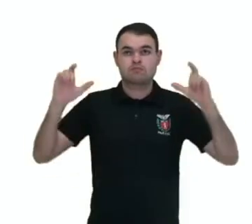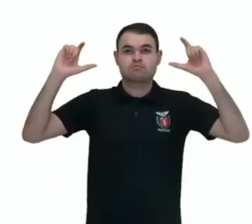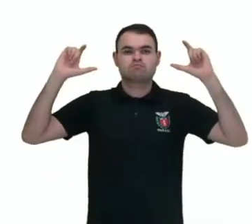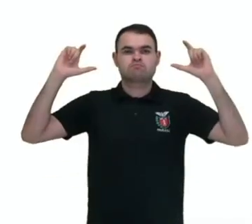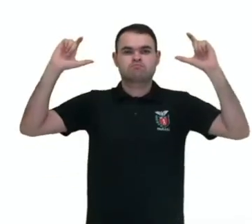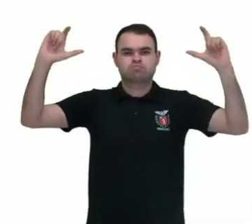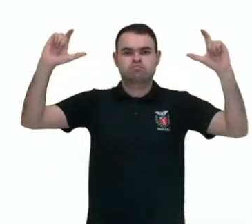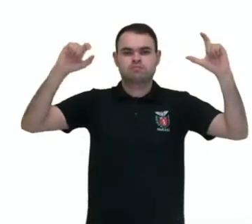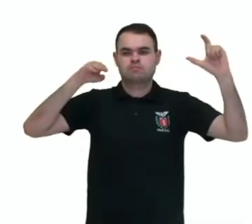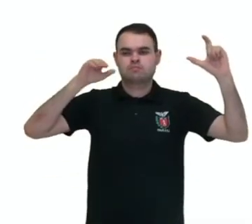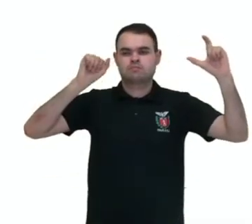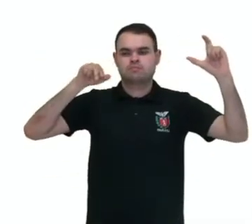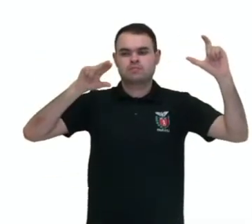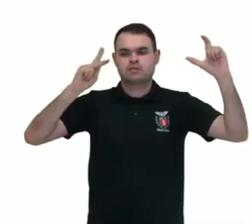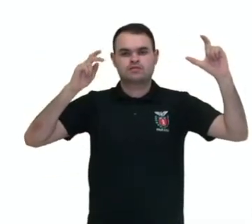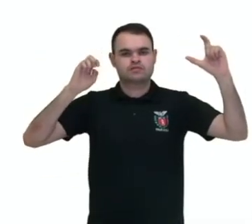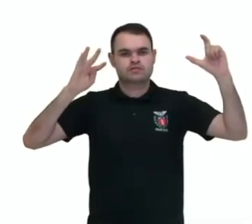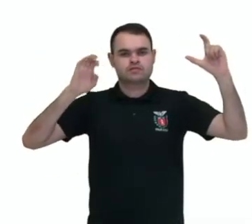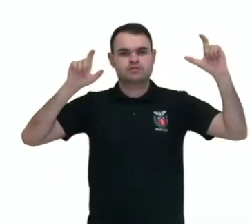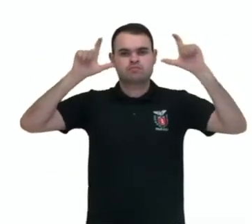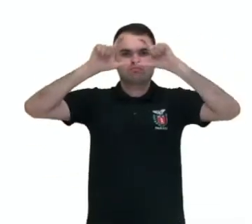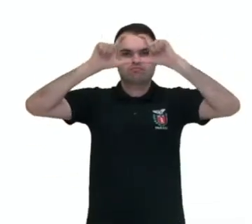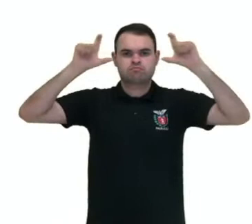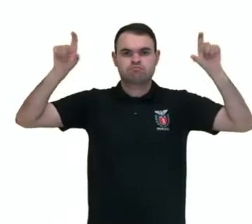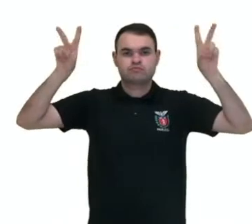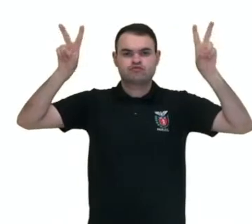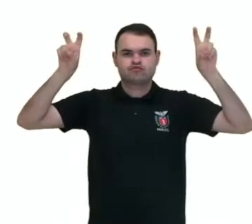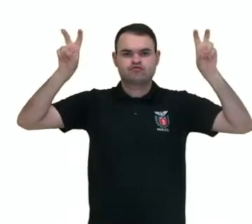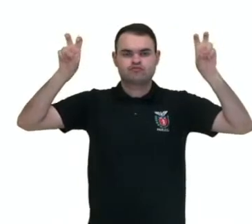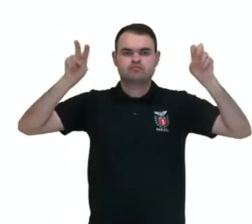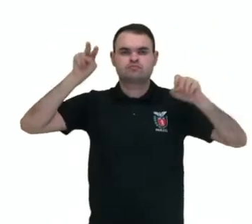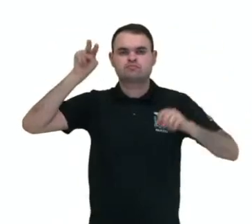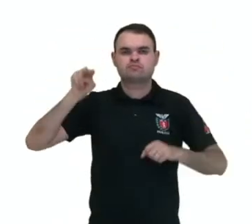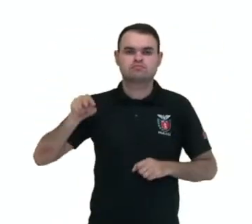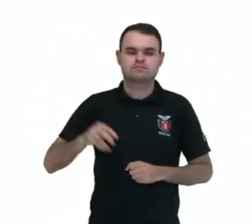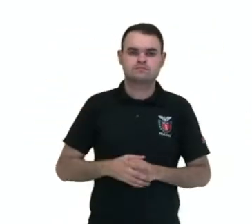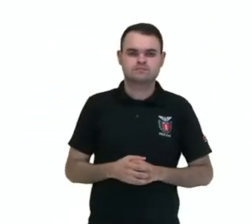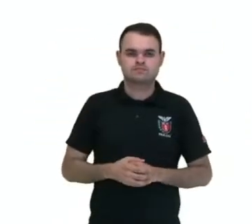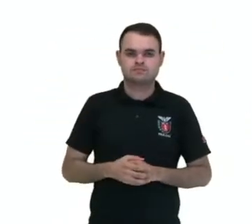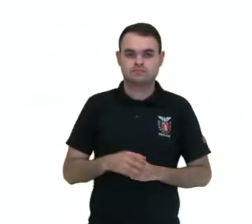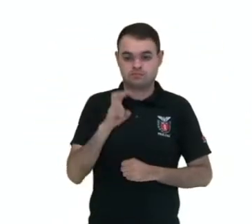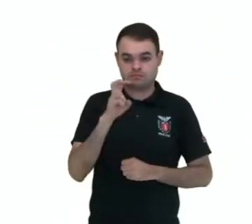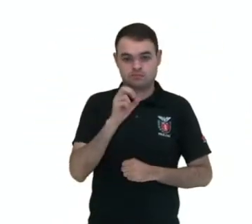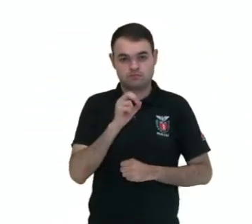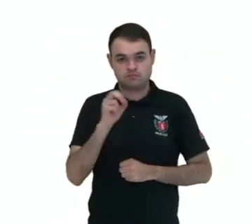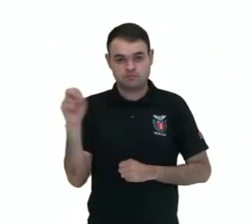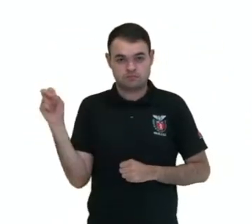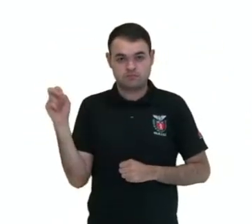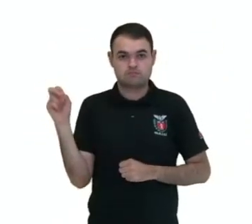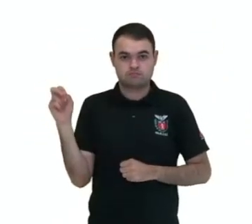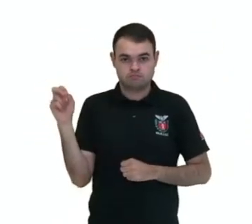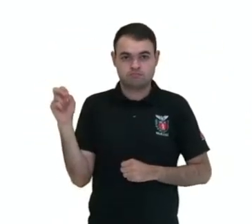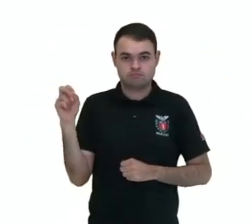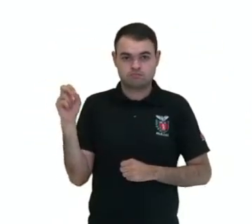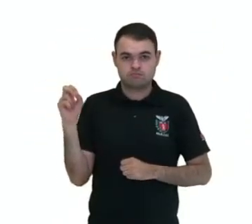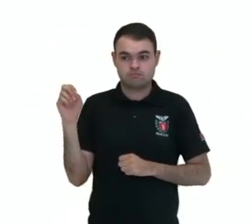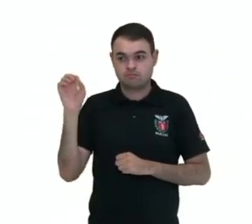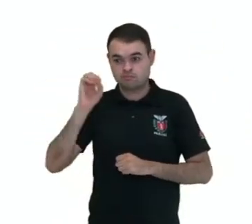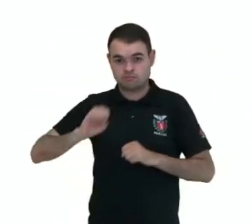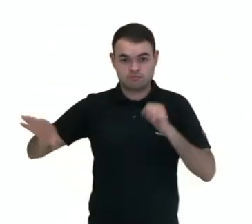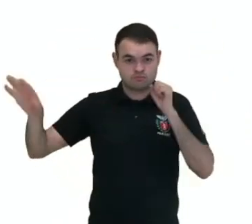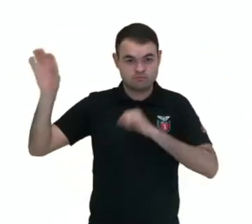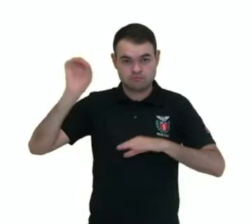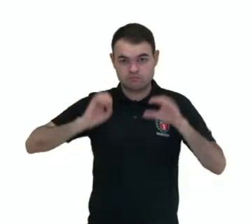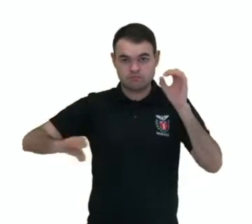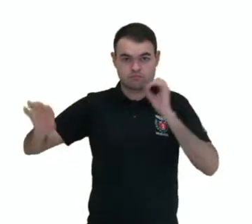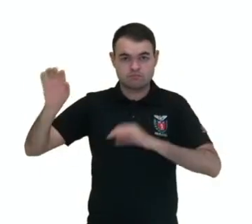notícia. Observem aqui que a manchete é o título, E diz assim: 500 imigrantes e refugiados são